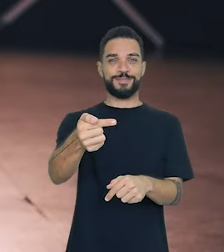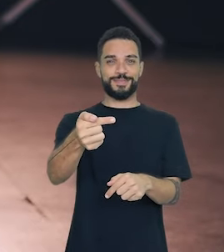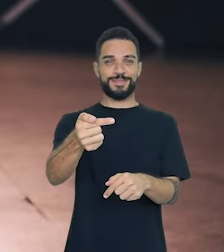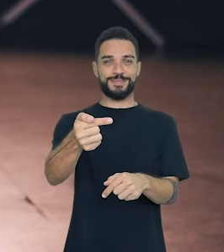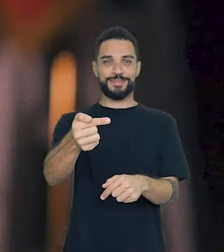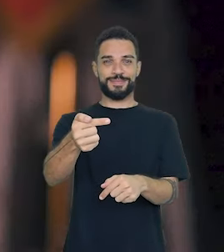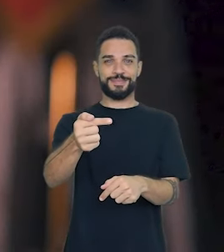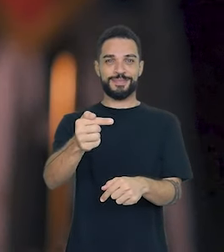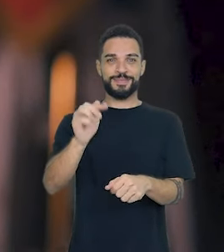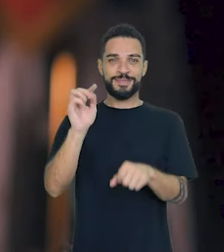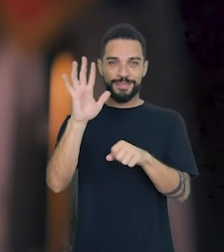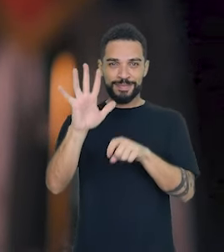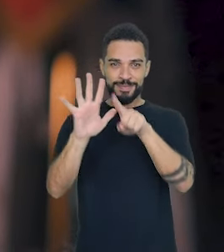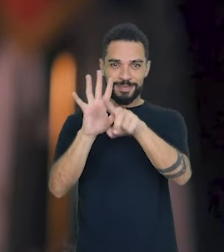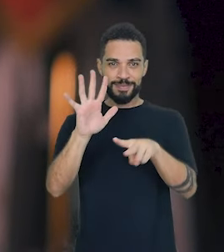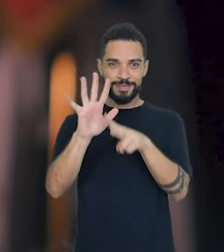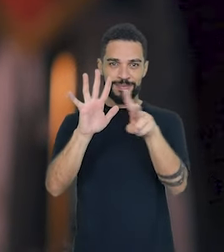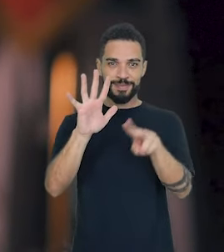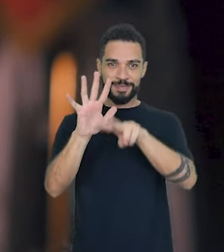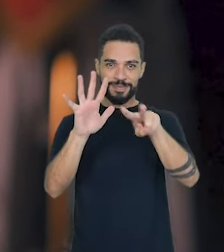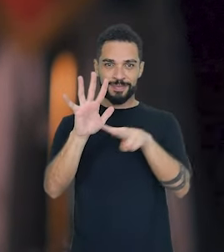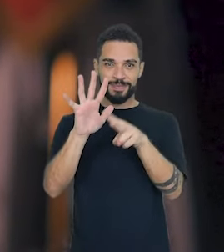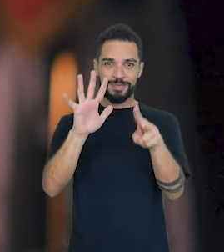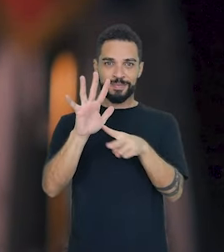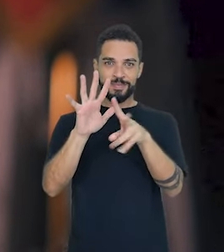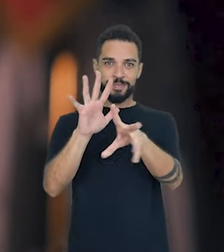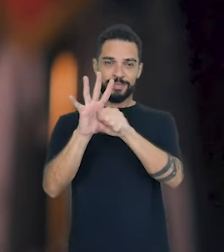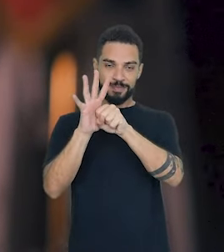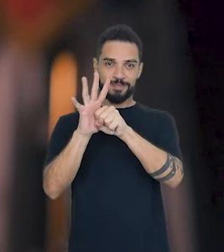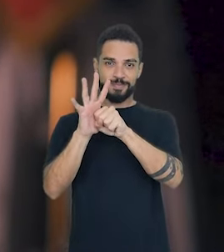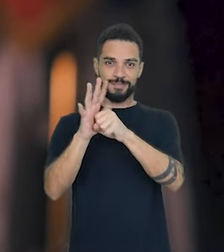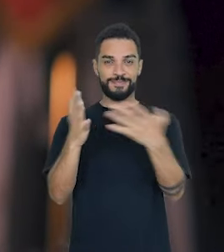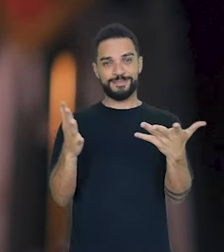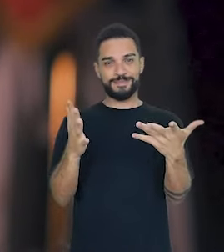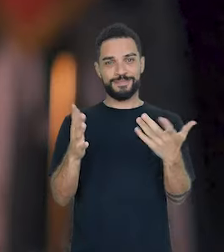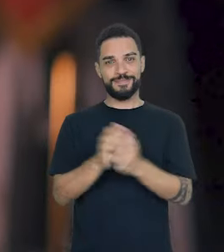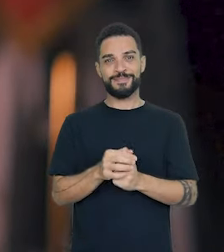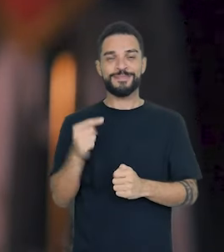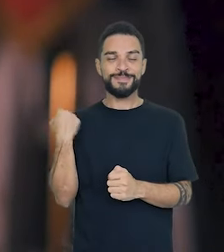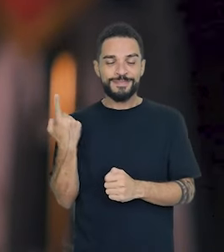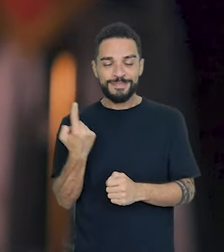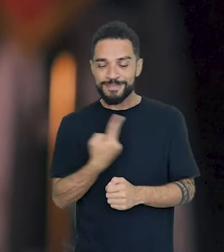num documentário como esse. Eu acho que é por aí